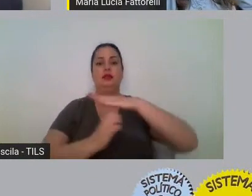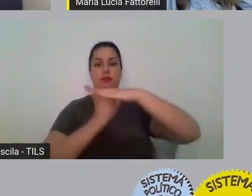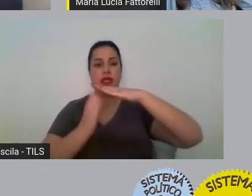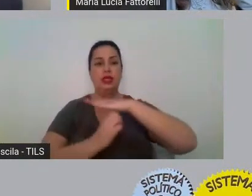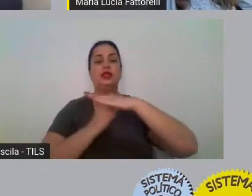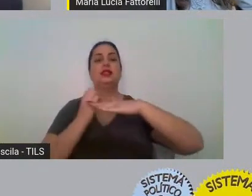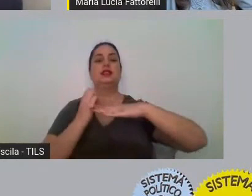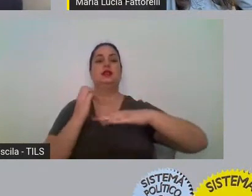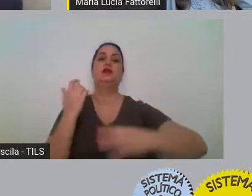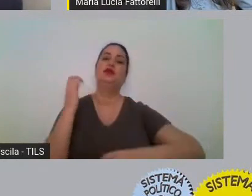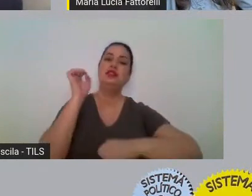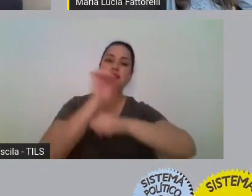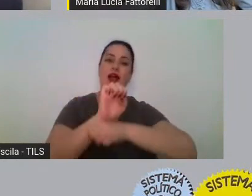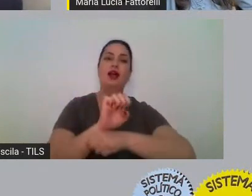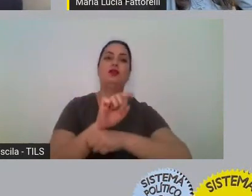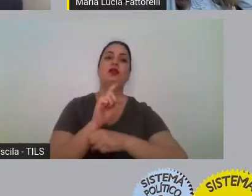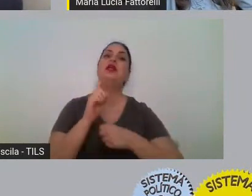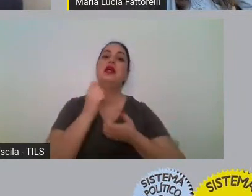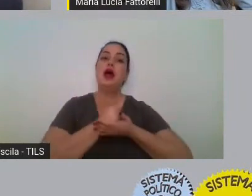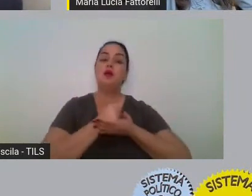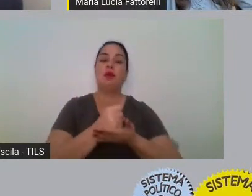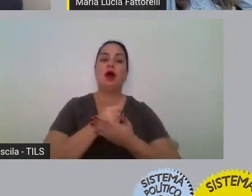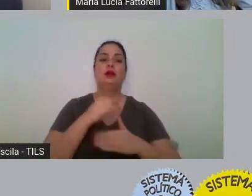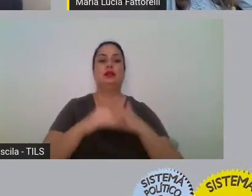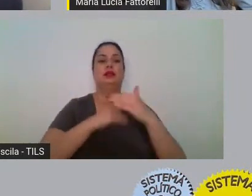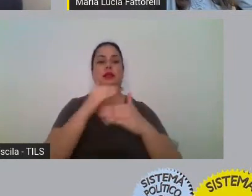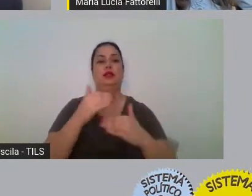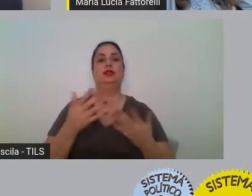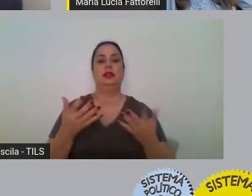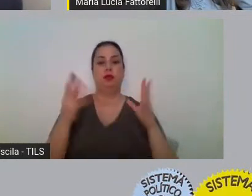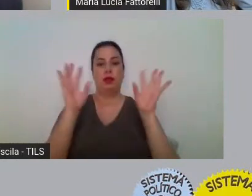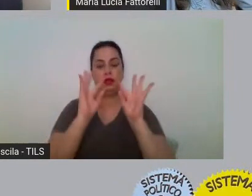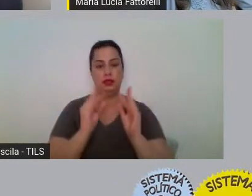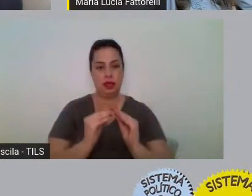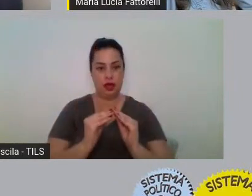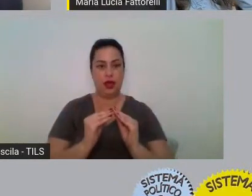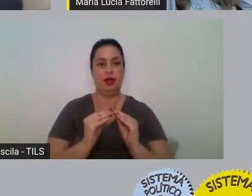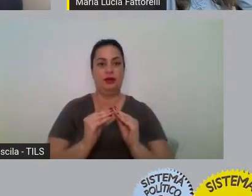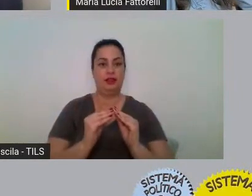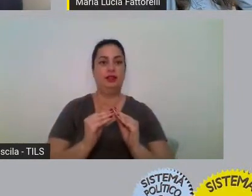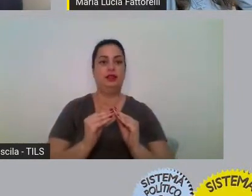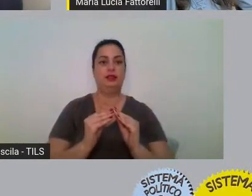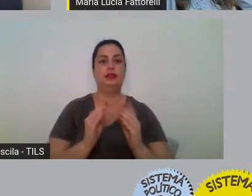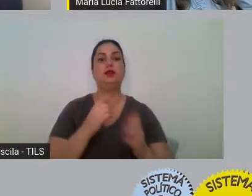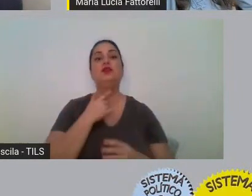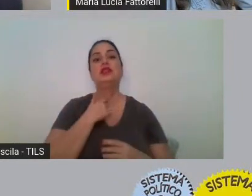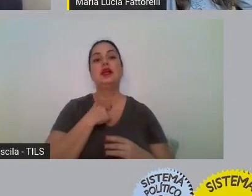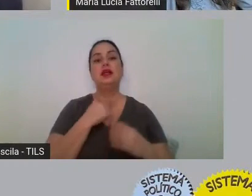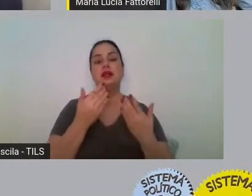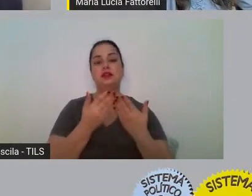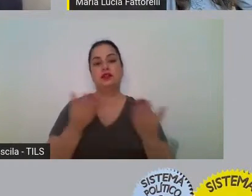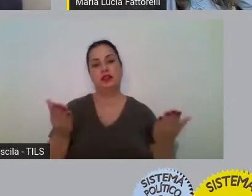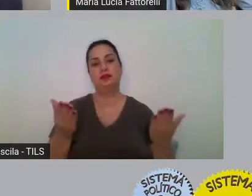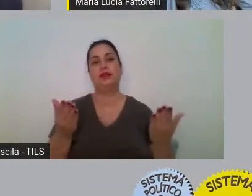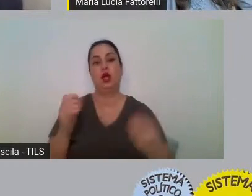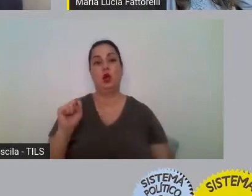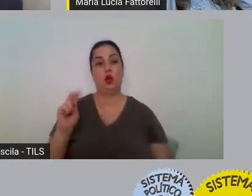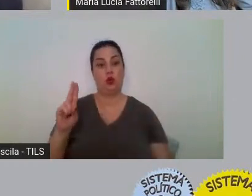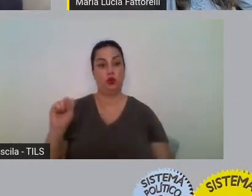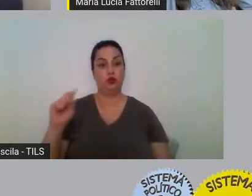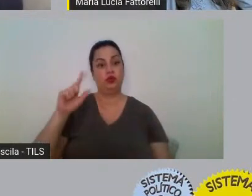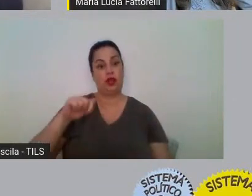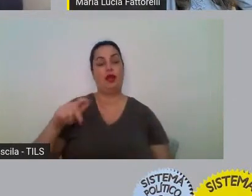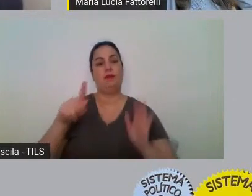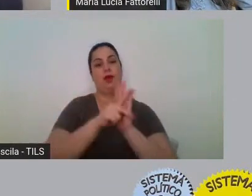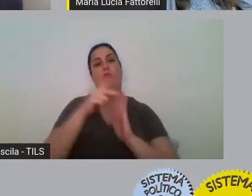esse processo. E aí, para encerrar, eu gostaria exatamente de dizer isso aqui. O SUS é nosso, ninguém tira da gente. Direito garantido.